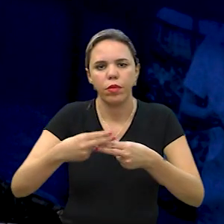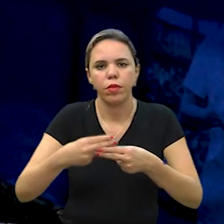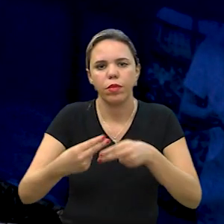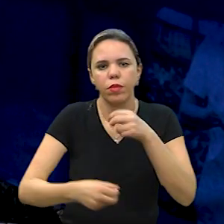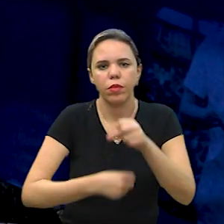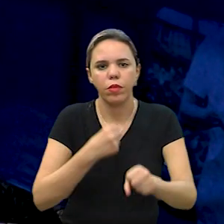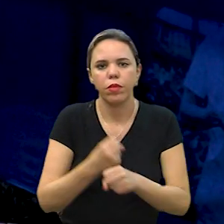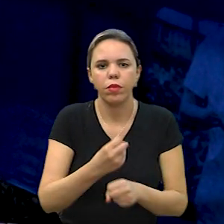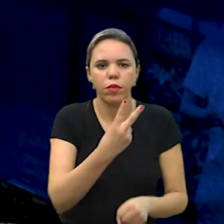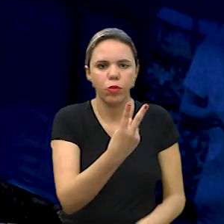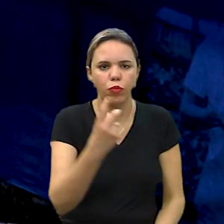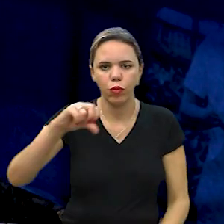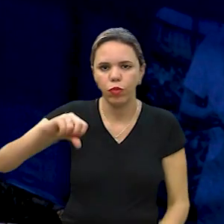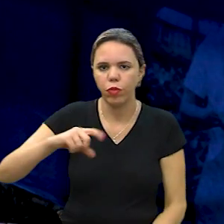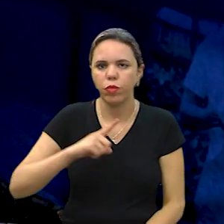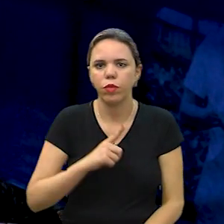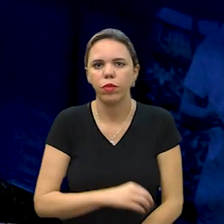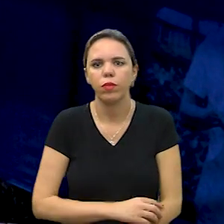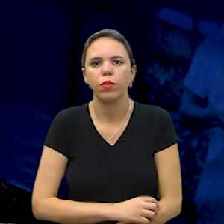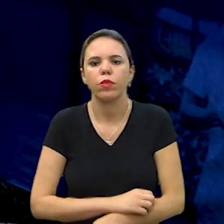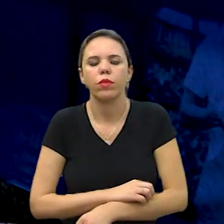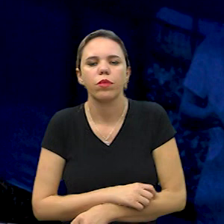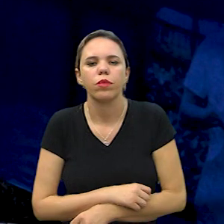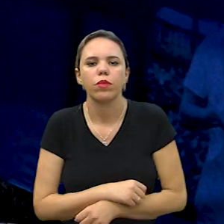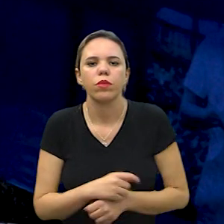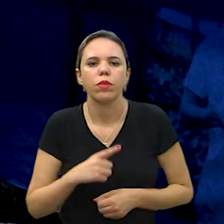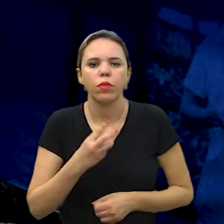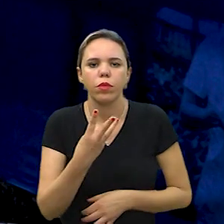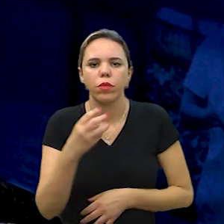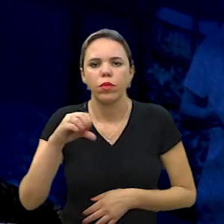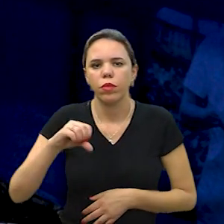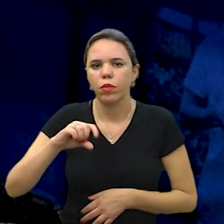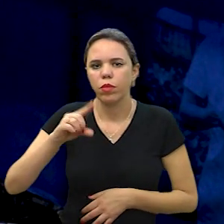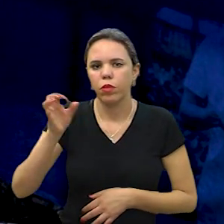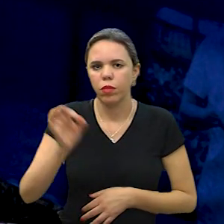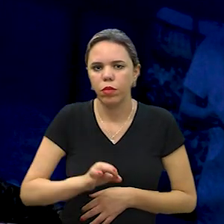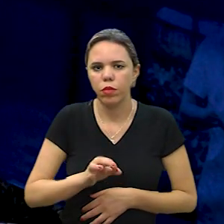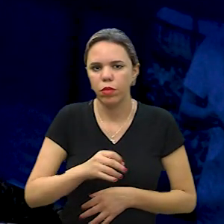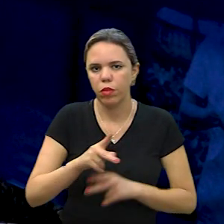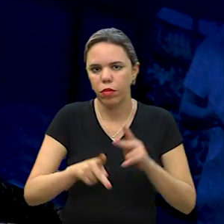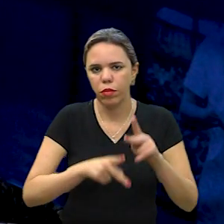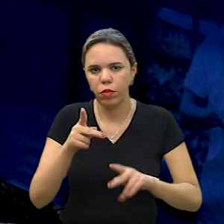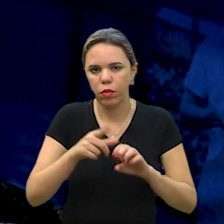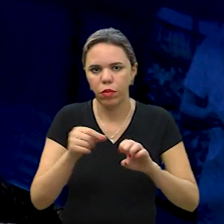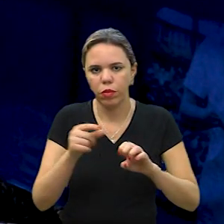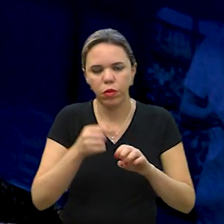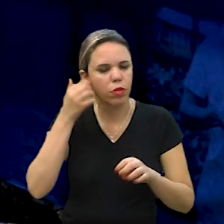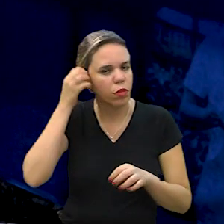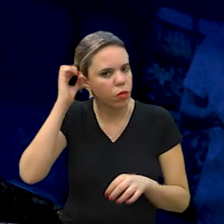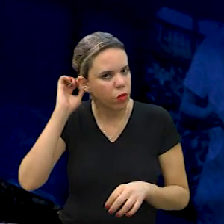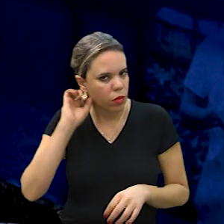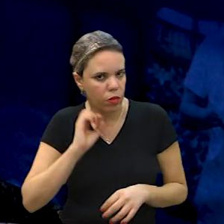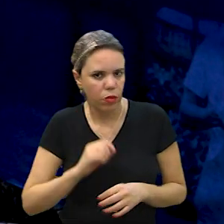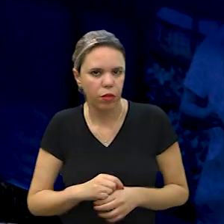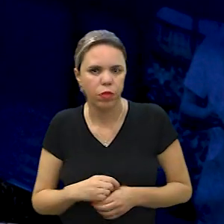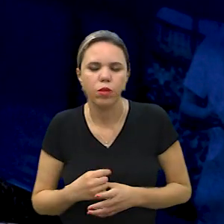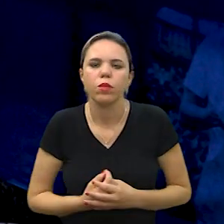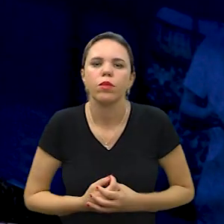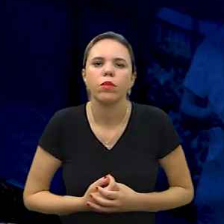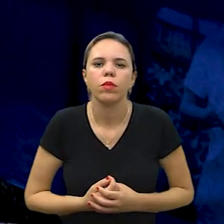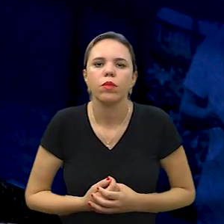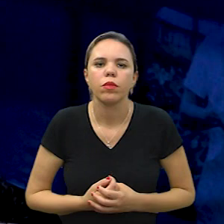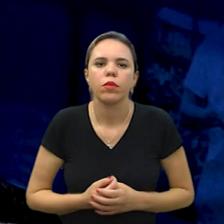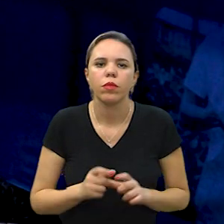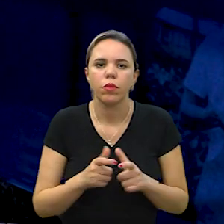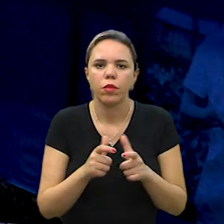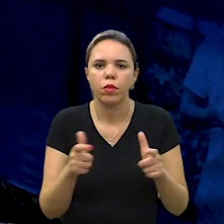Sebrae em 2019, nós tínhamos aí 39% dos empreendedores,